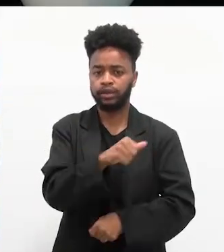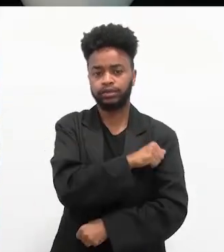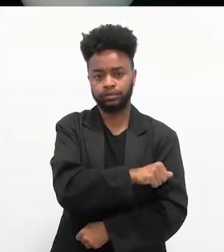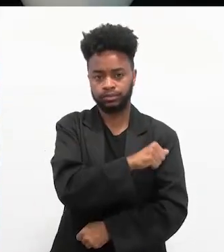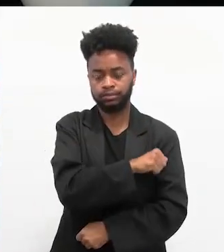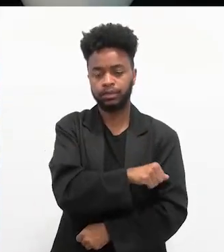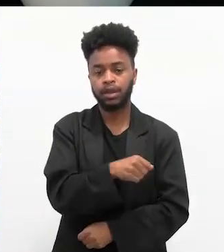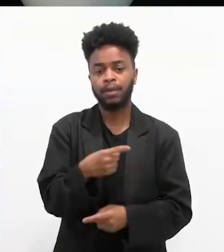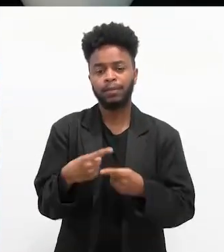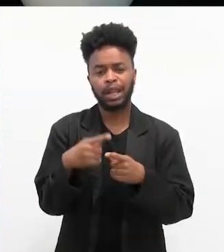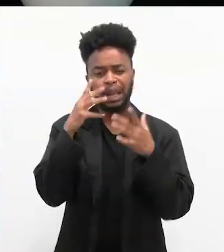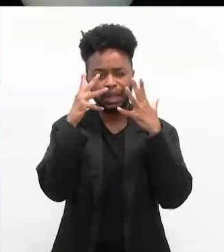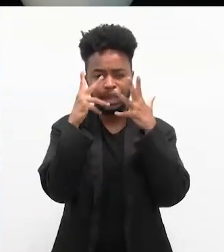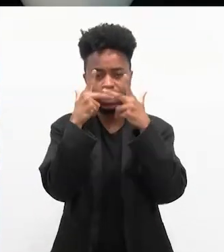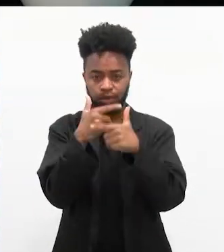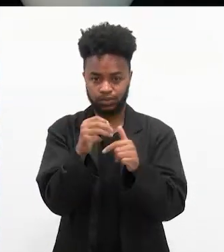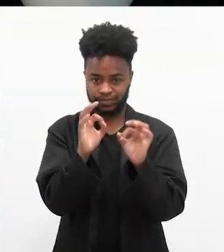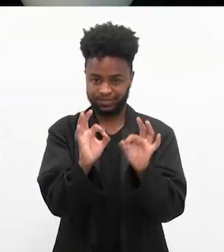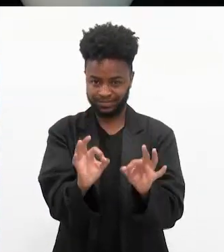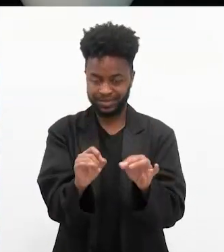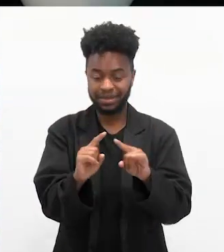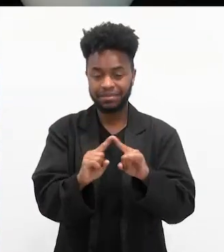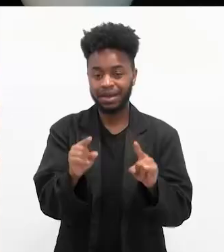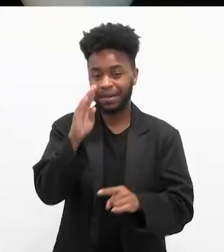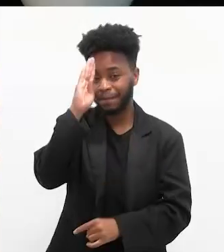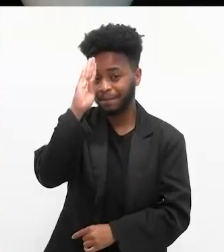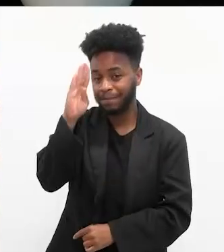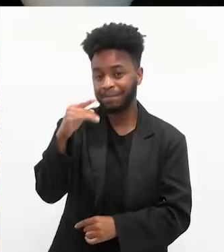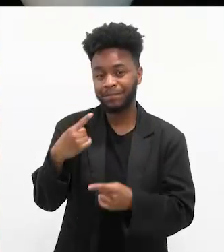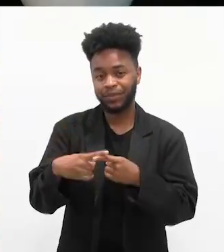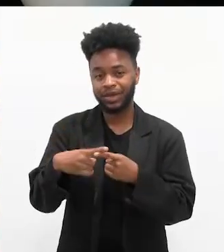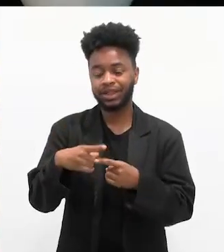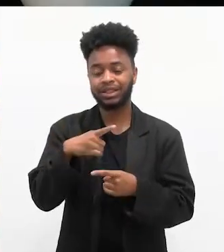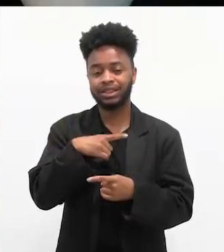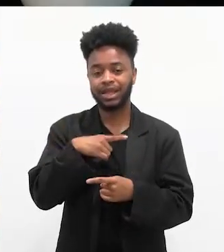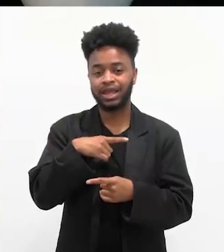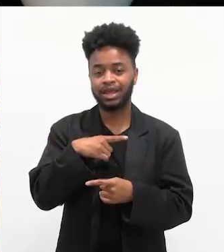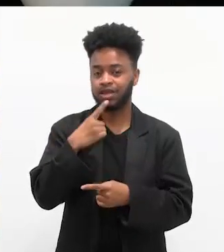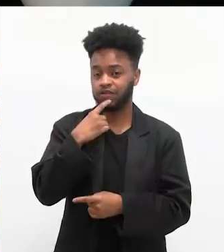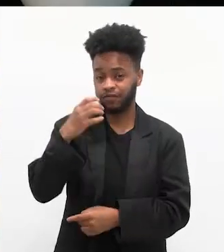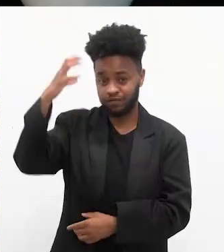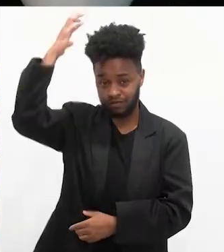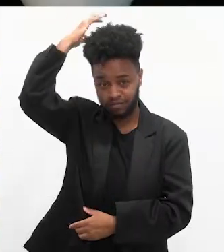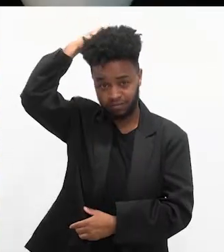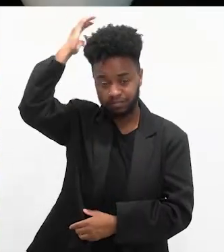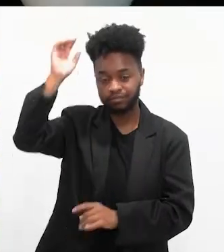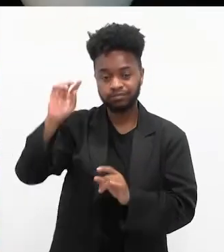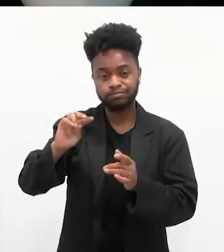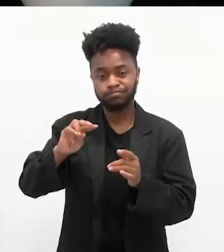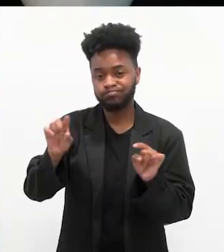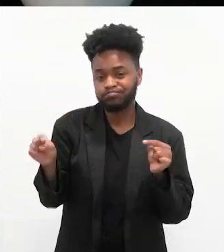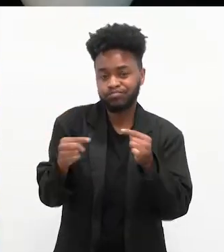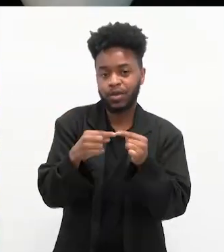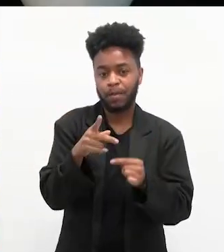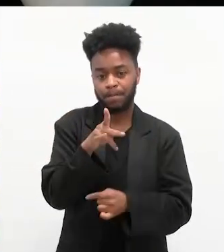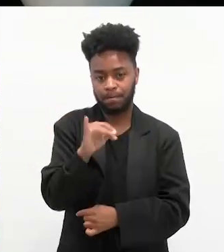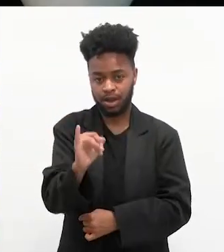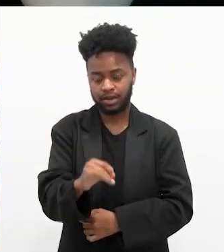muita sorte, o Rio de Janeiro ele tem sorte porque ele é lindo, mas principalmente porque ele tem um cardeal que é um pai.